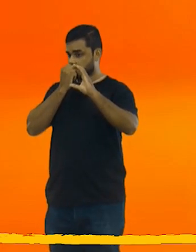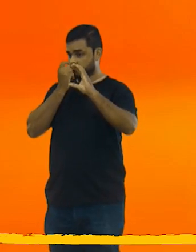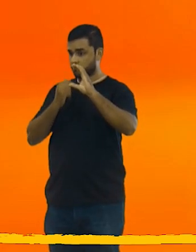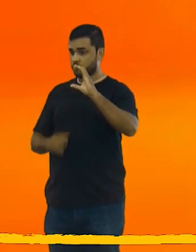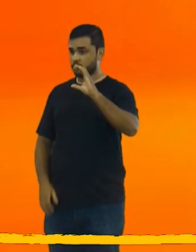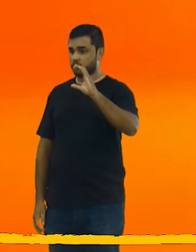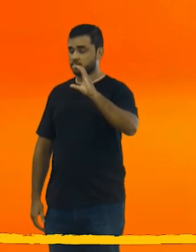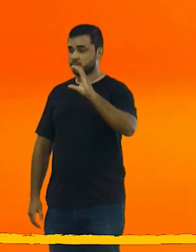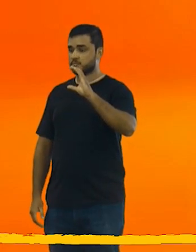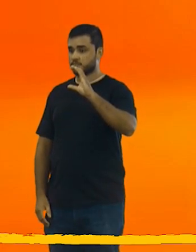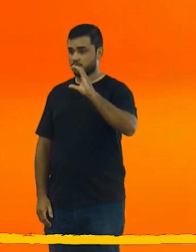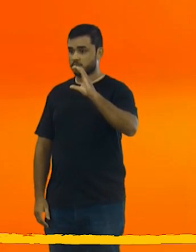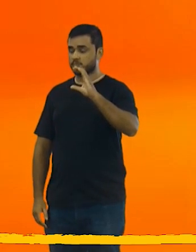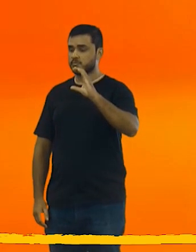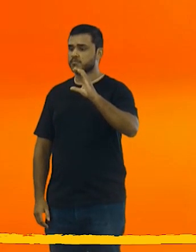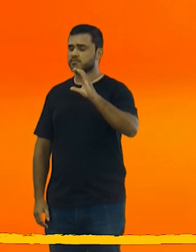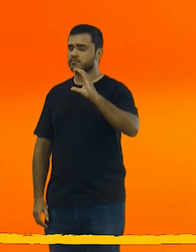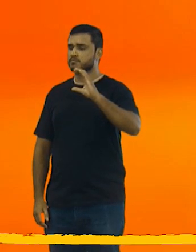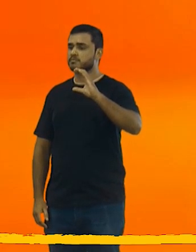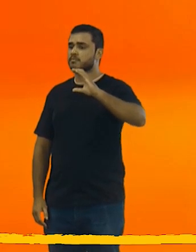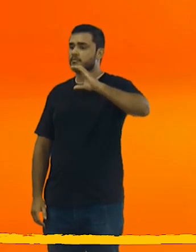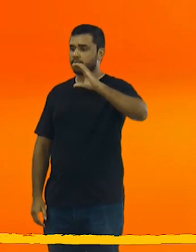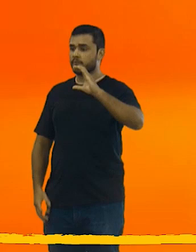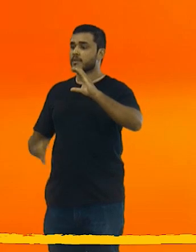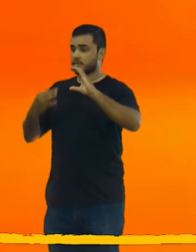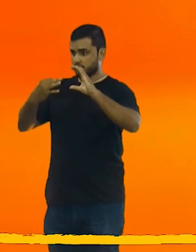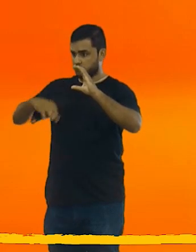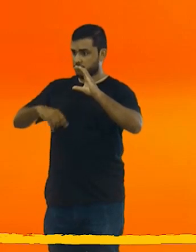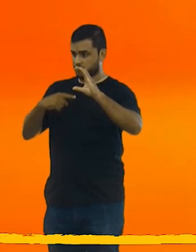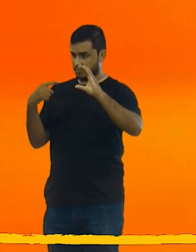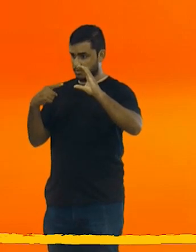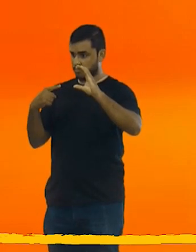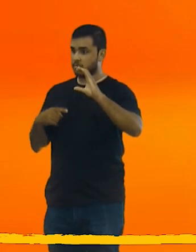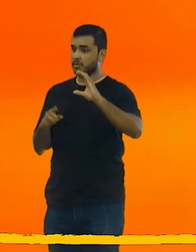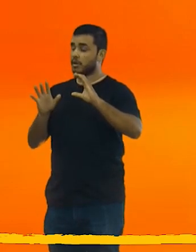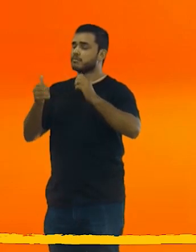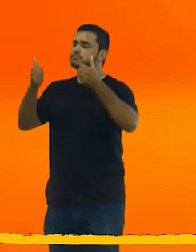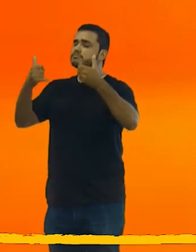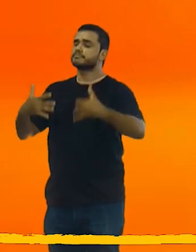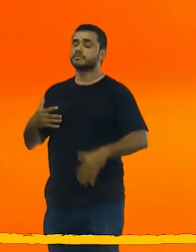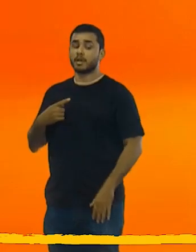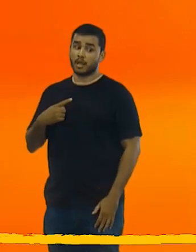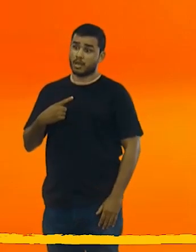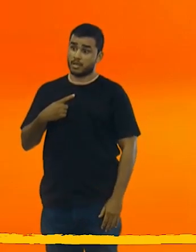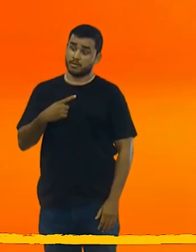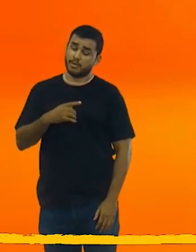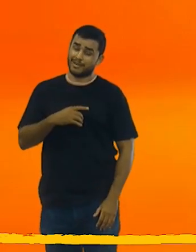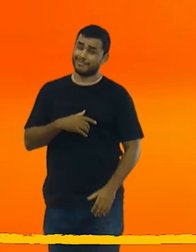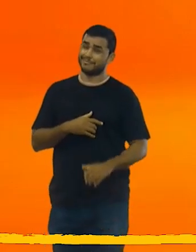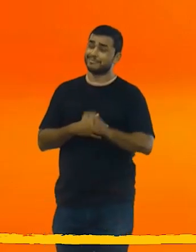estivesse falando dos limites do regional, eu estaria falando do regionalismo social de